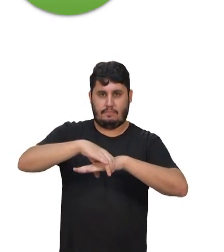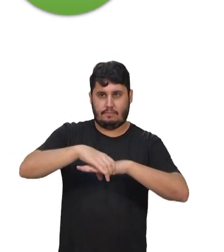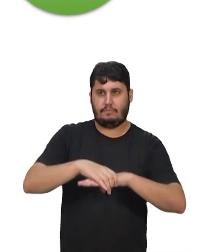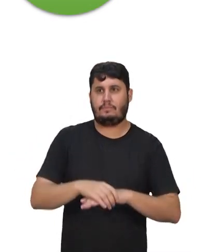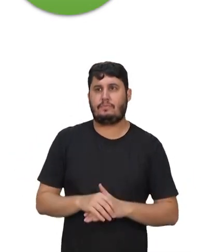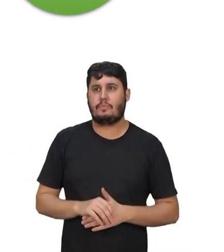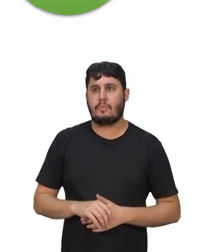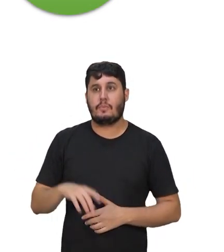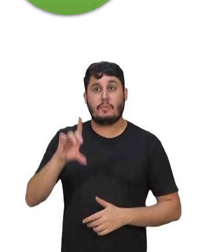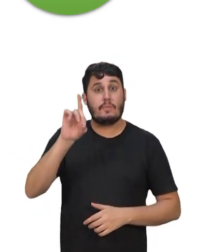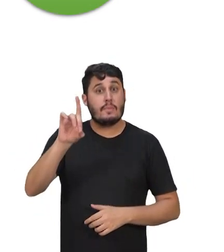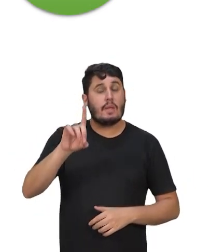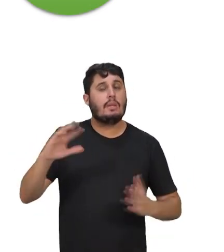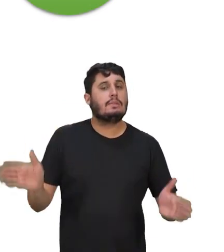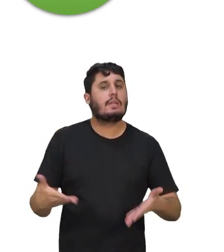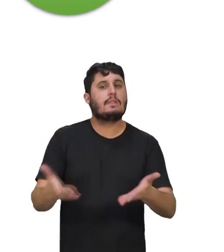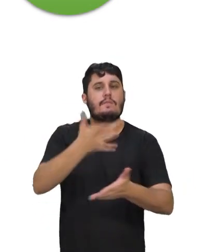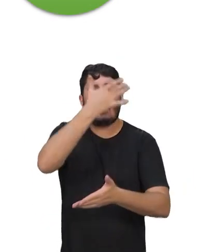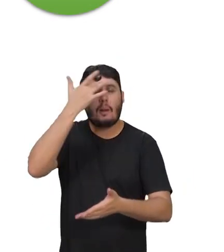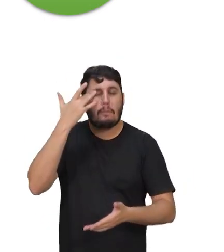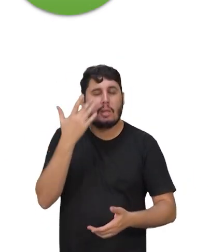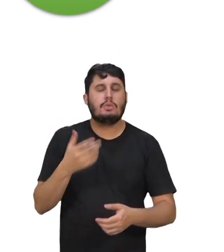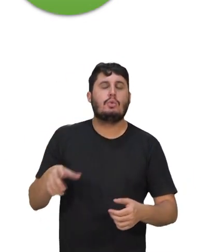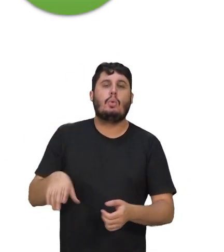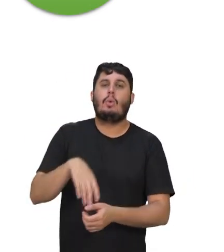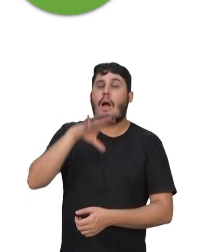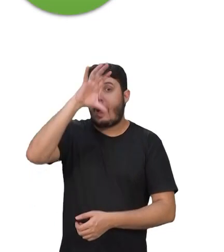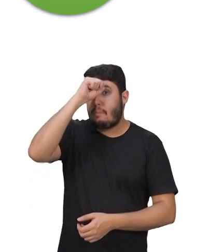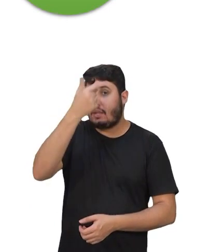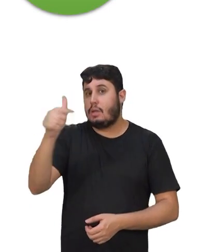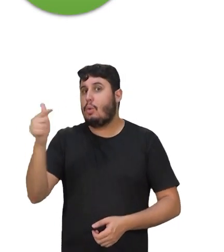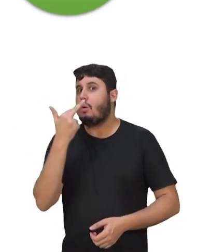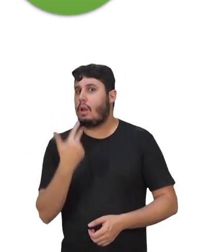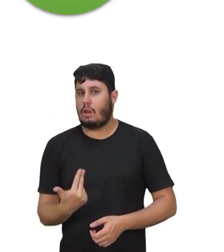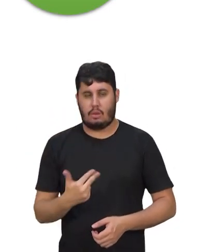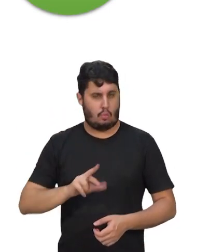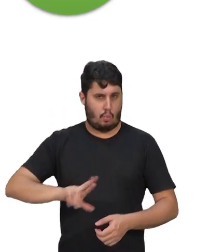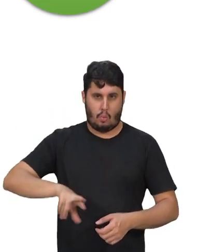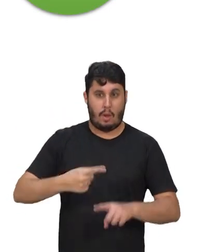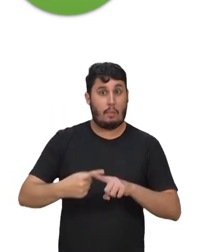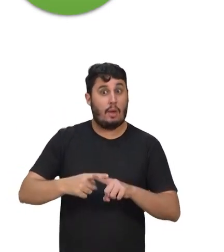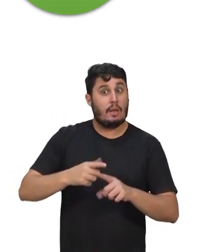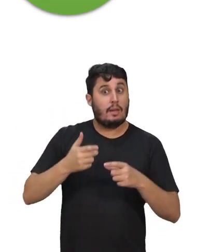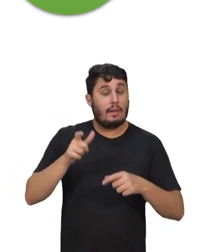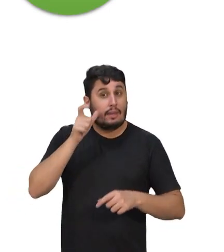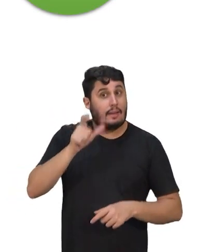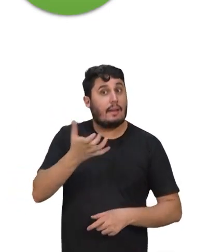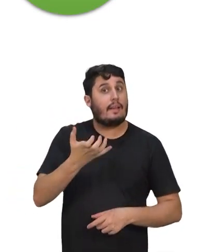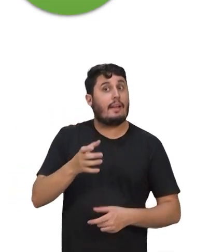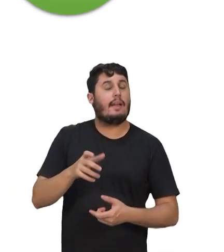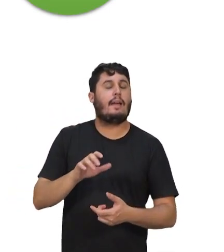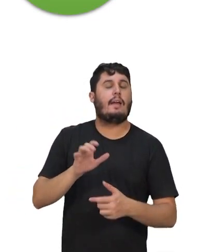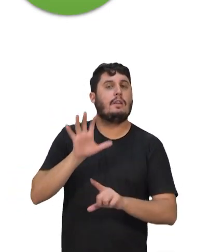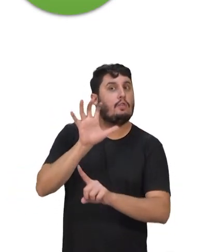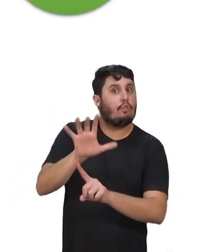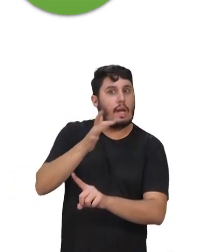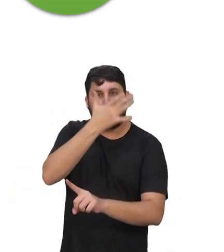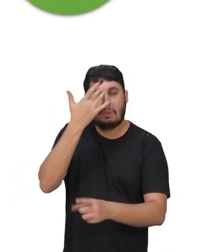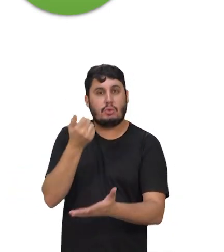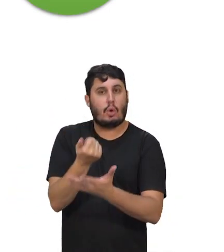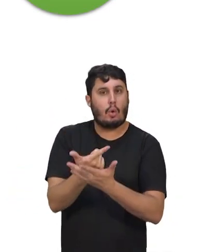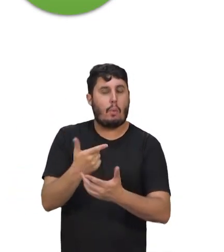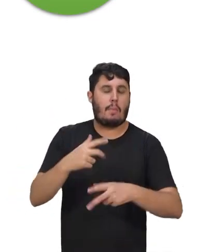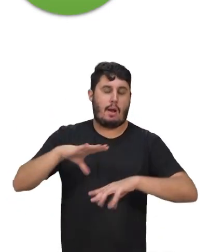México. Incentivar os espanhóis a falarem outras línguas, não, ele quer vender o produto. Enfatizar o conhecimento de mundo do autor do texto, ele quer aí